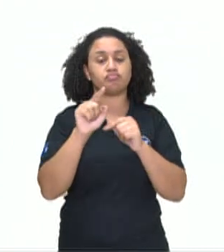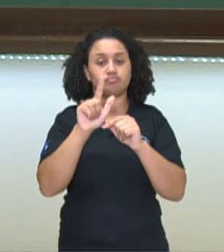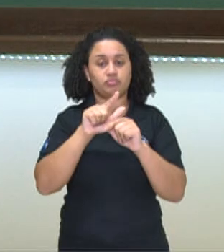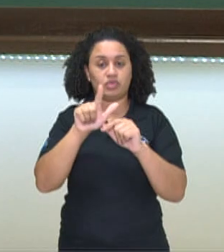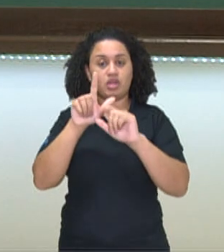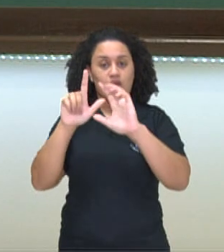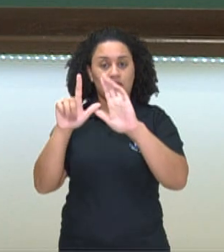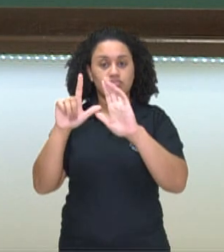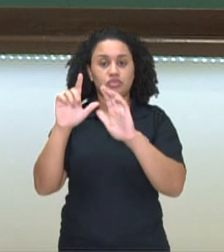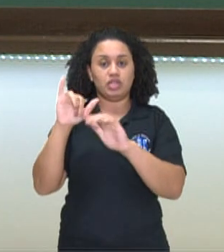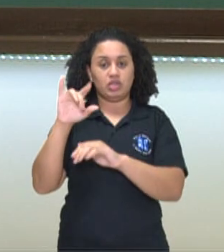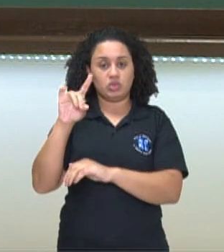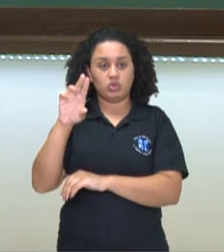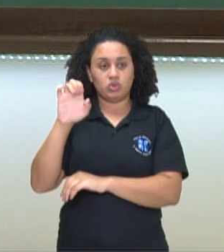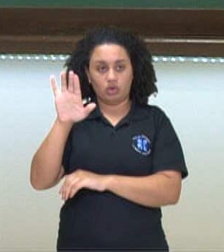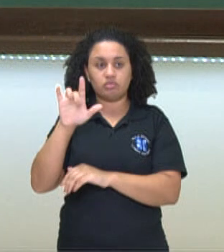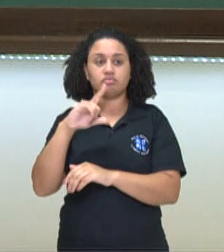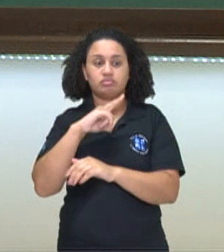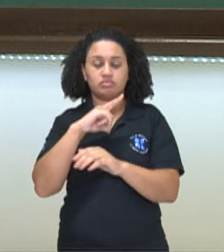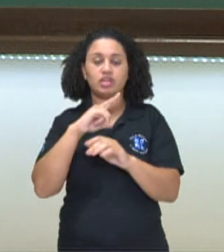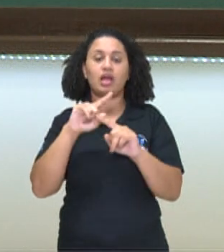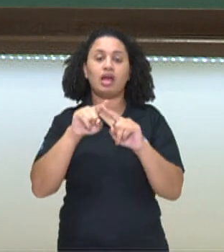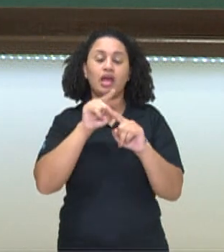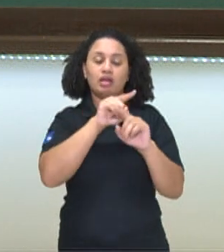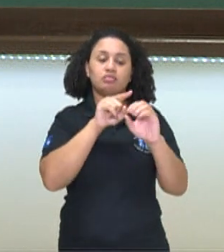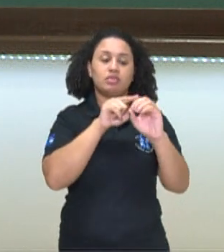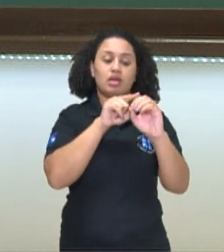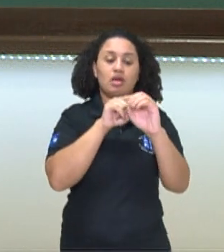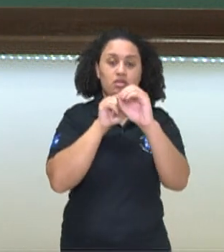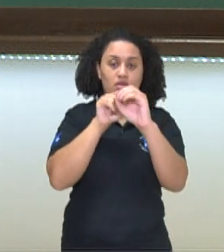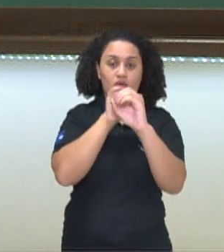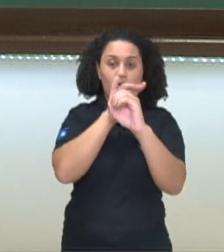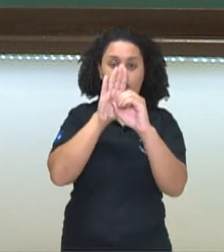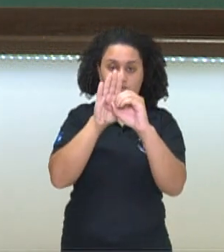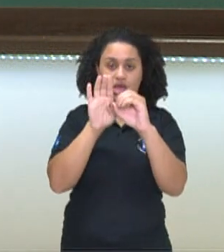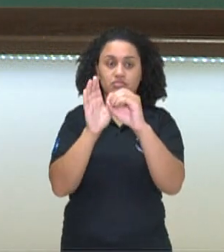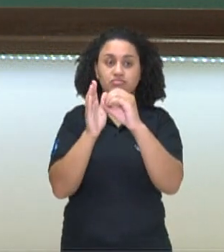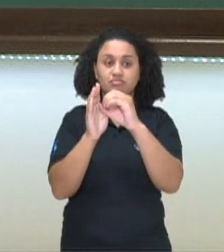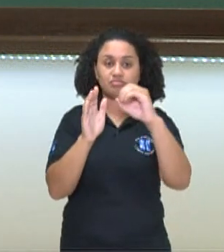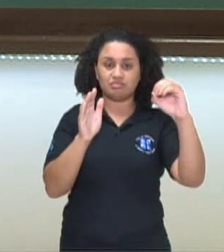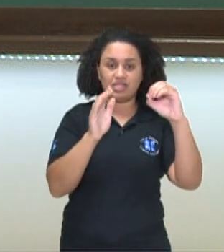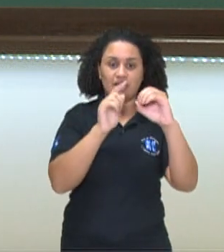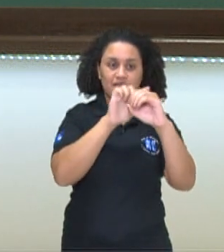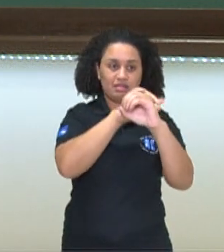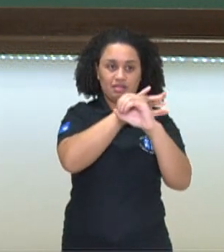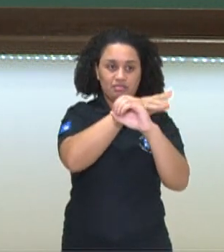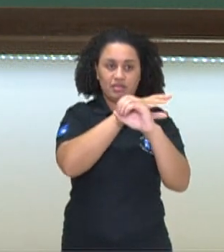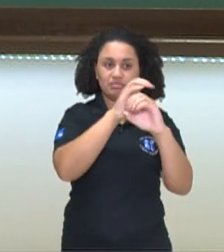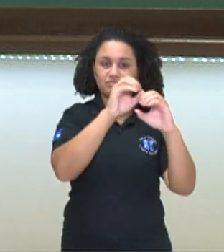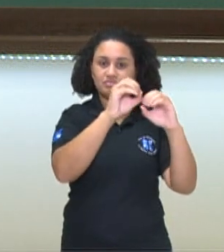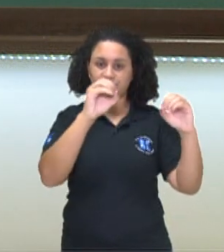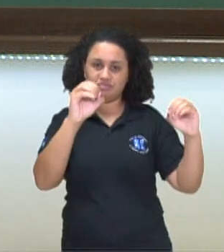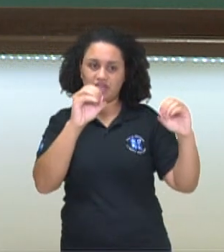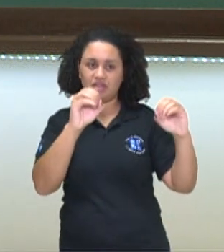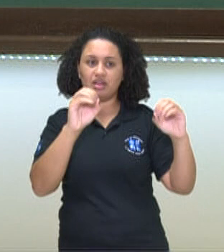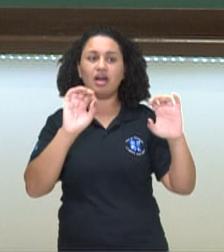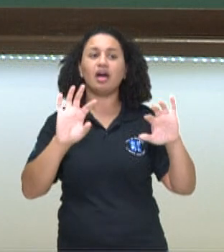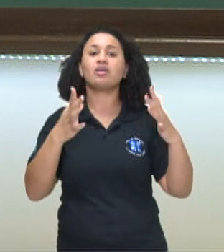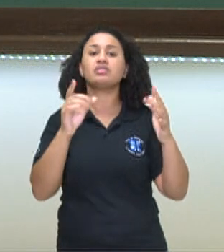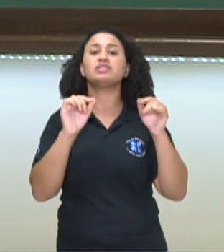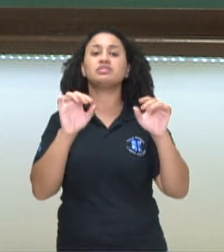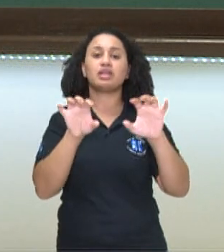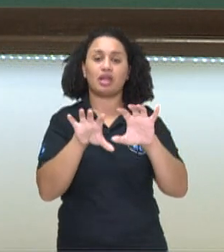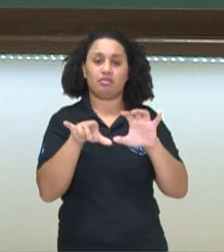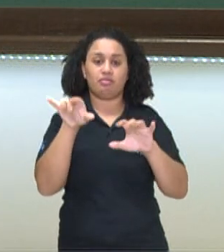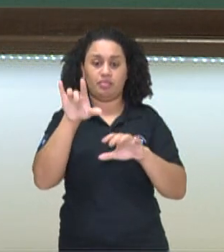indutor aqui e vou separar o corpo carregado B da fonte de aterramento. Ao separar